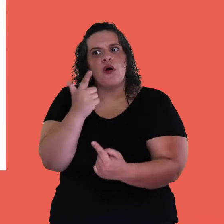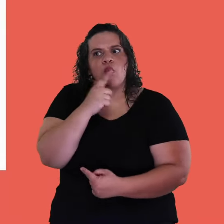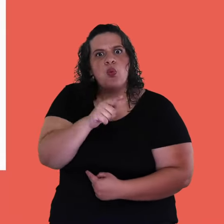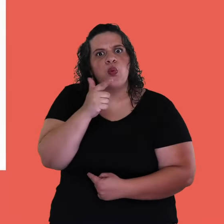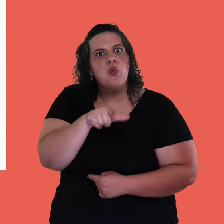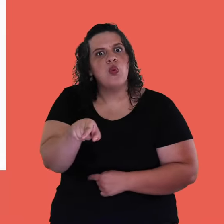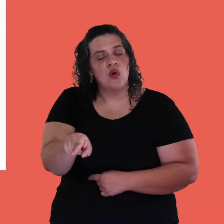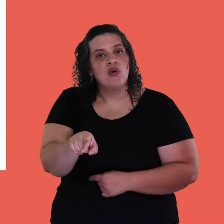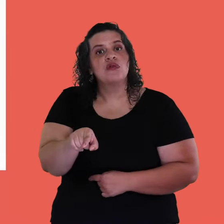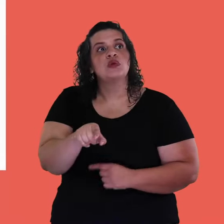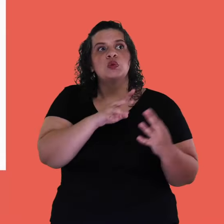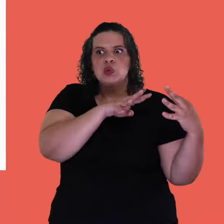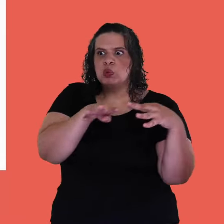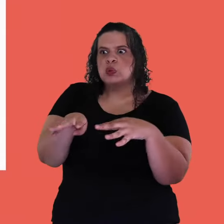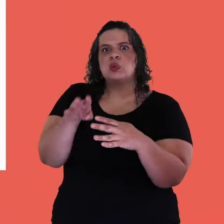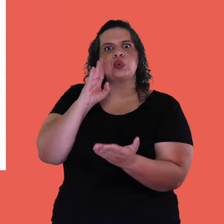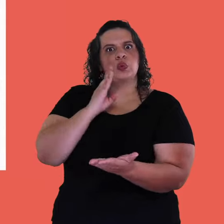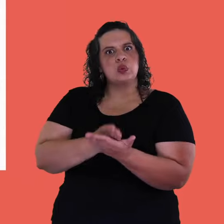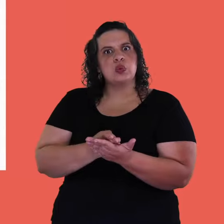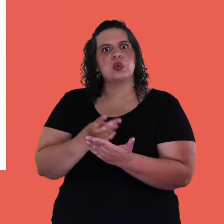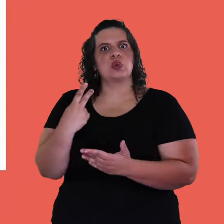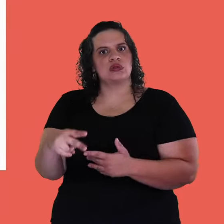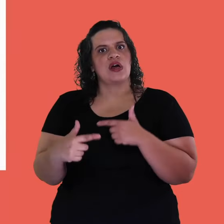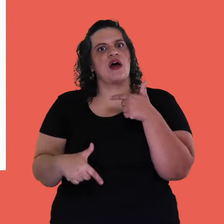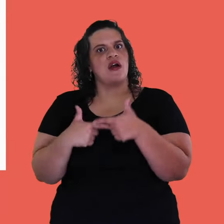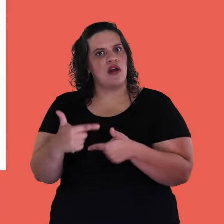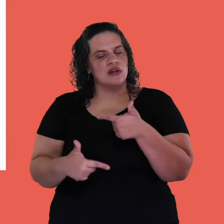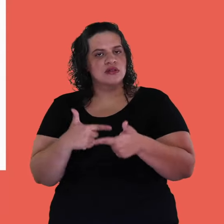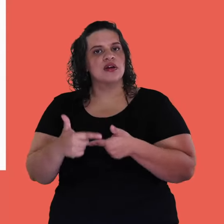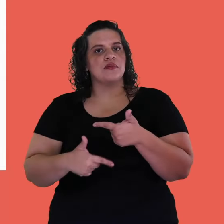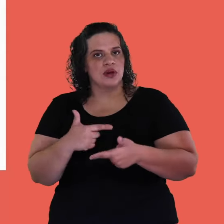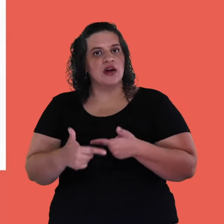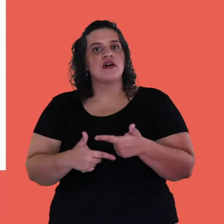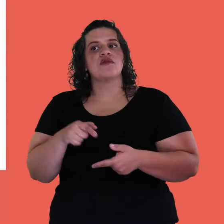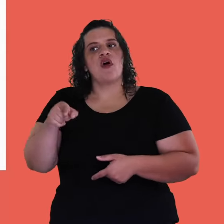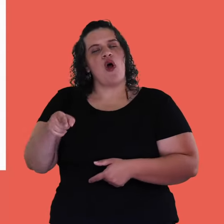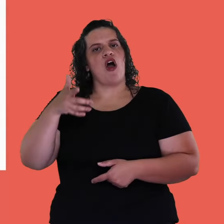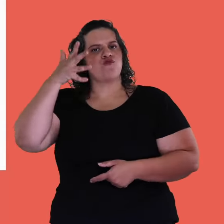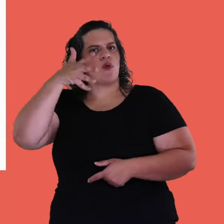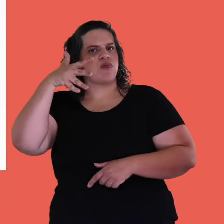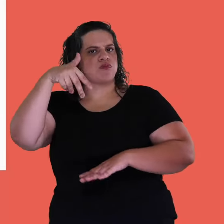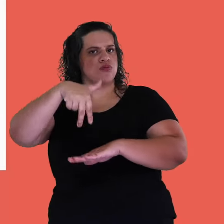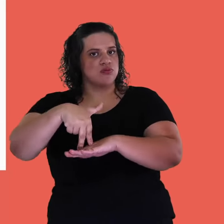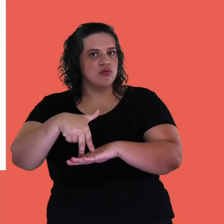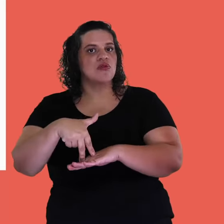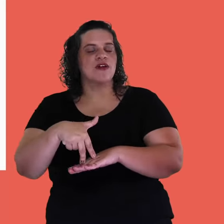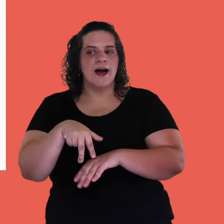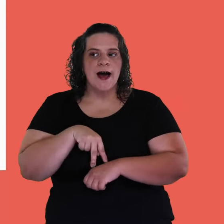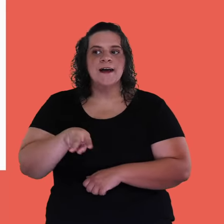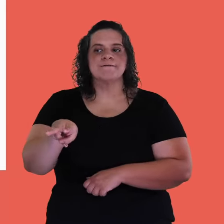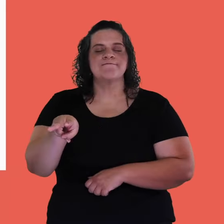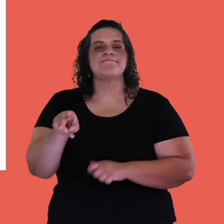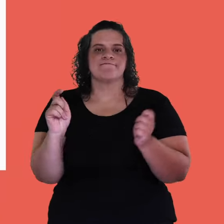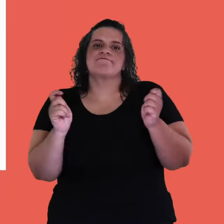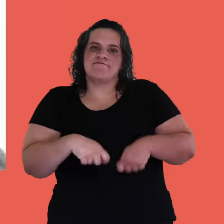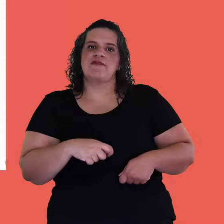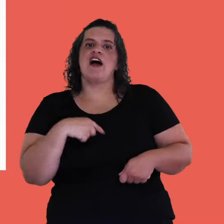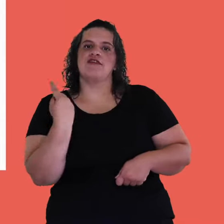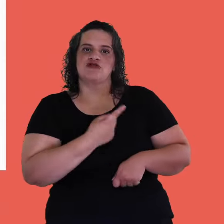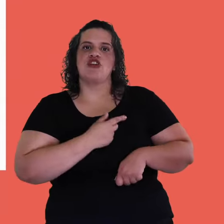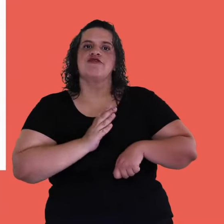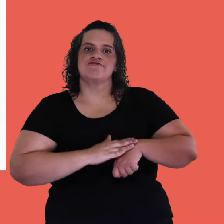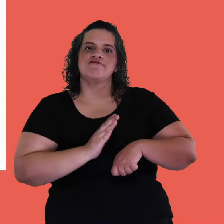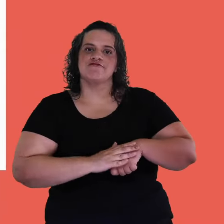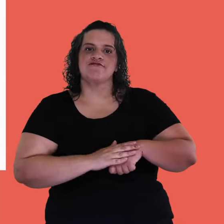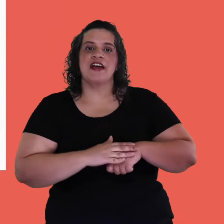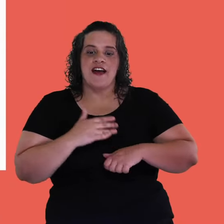sonhou, recebendo muita credibilidade pelo que ela faz, pela atuação dela, pelas falas dela, e ver que a gente pode